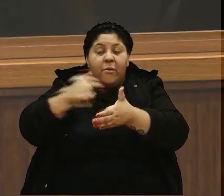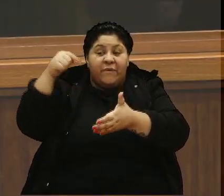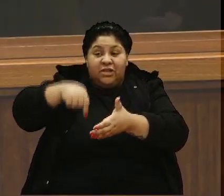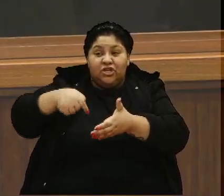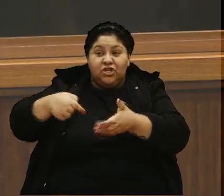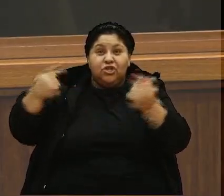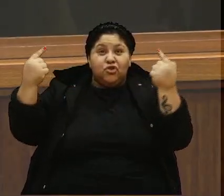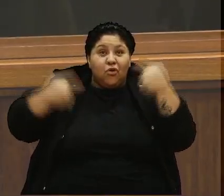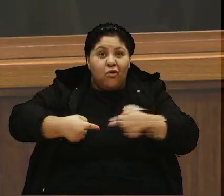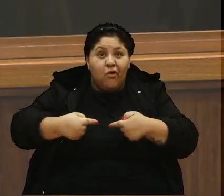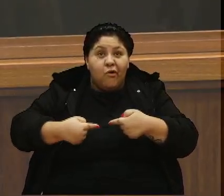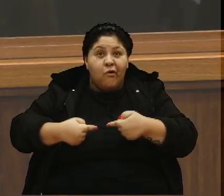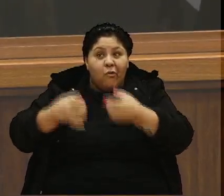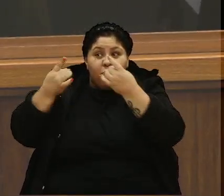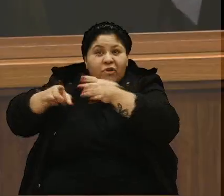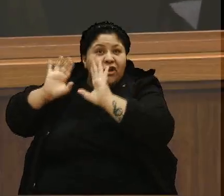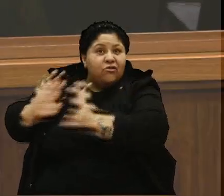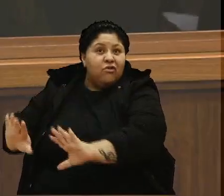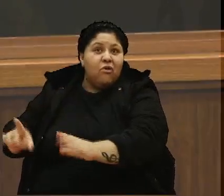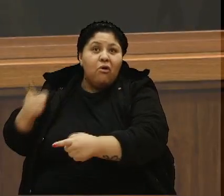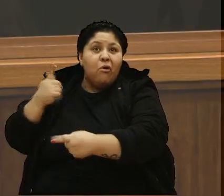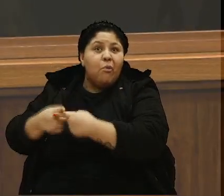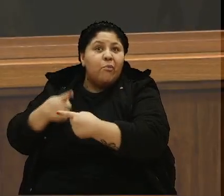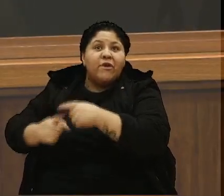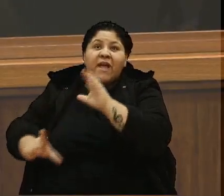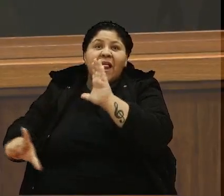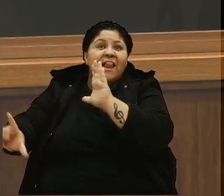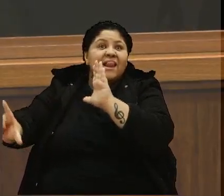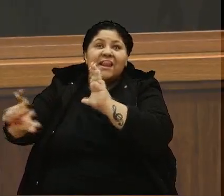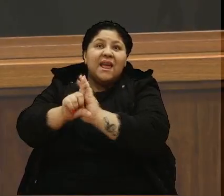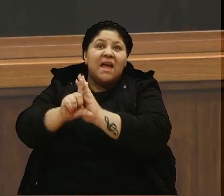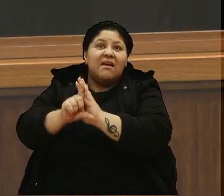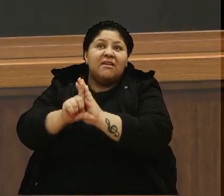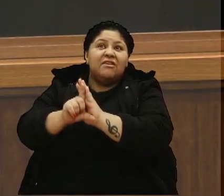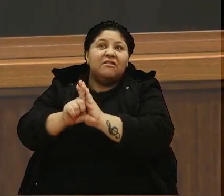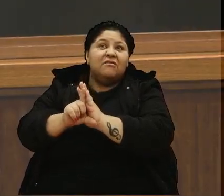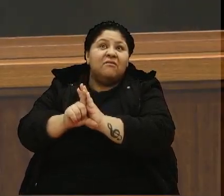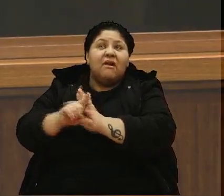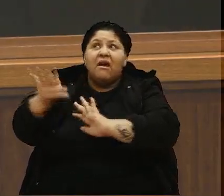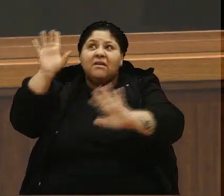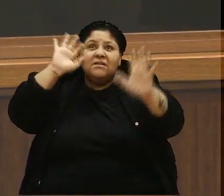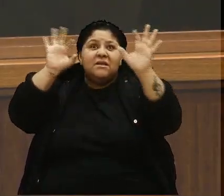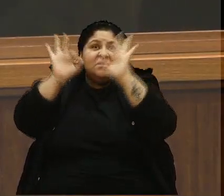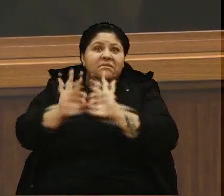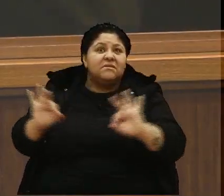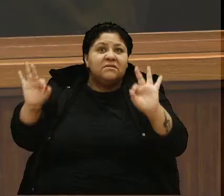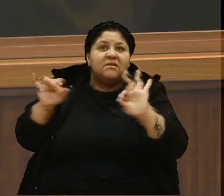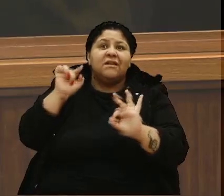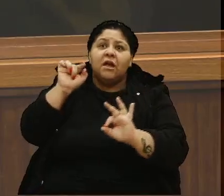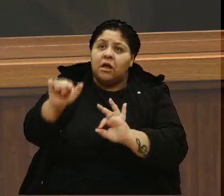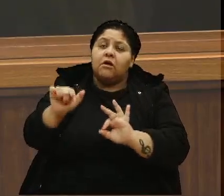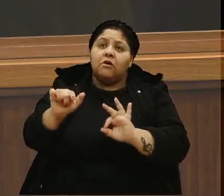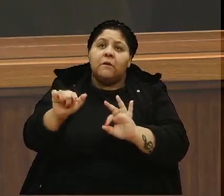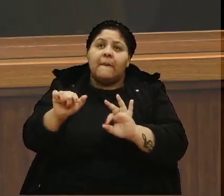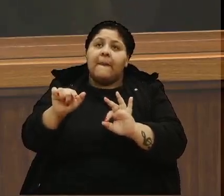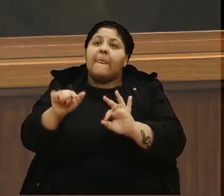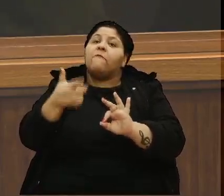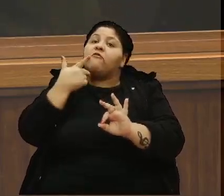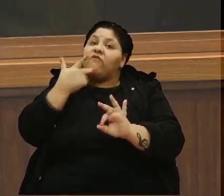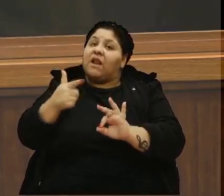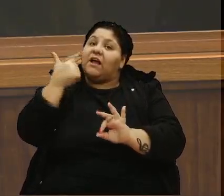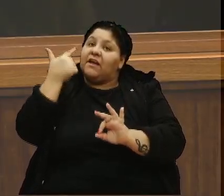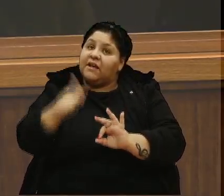discutir, vamos botar no lixo, porque lei é subjetiva. Tudo é subjetivo. Aí isso abre, vou